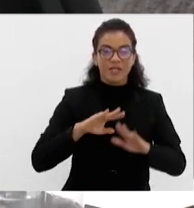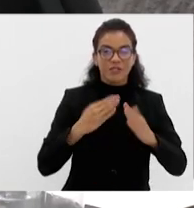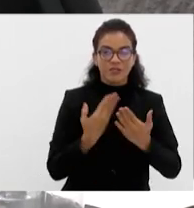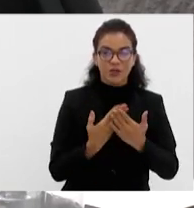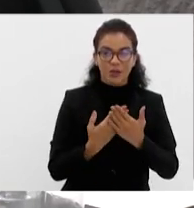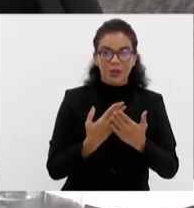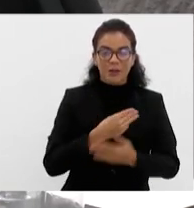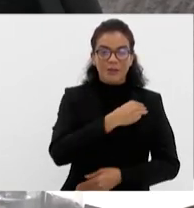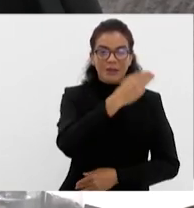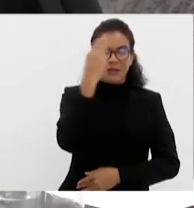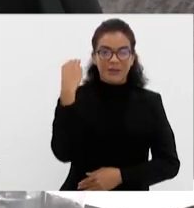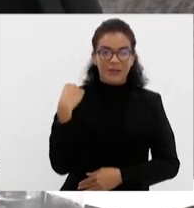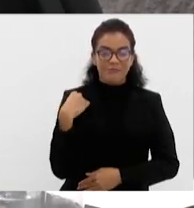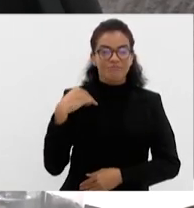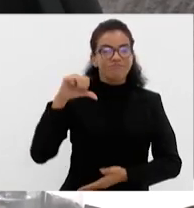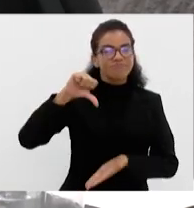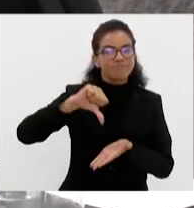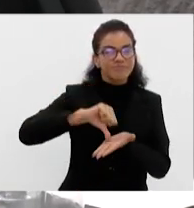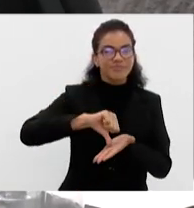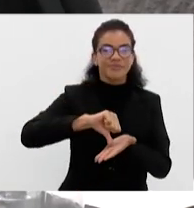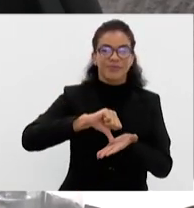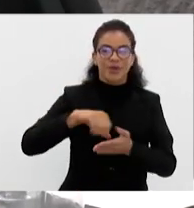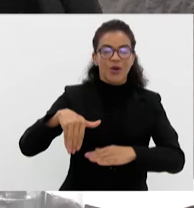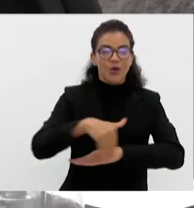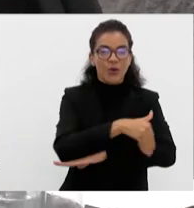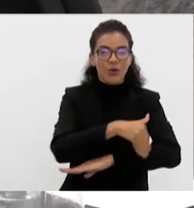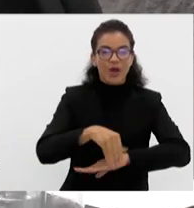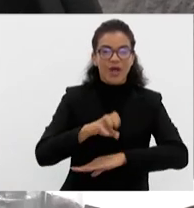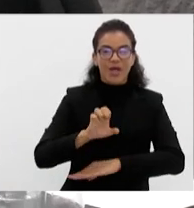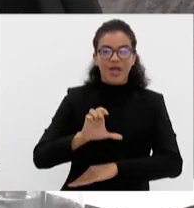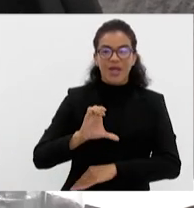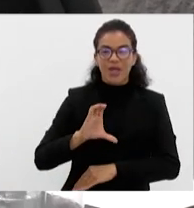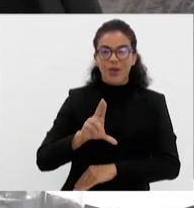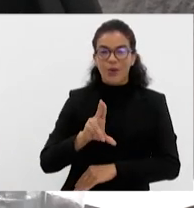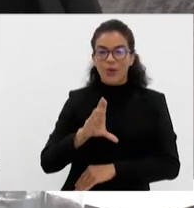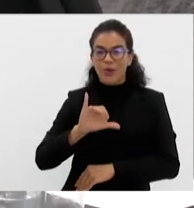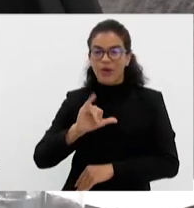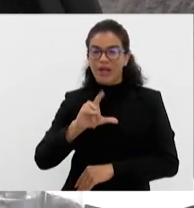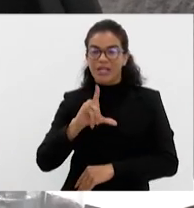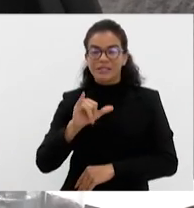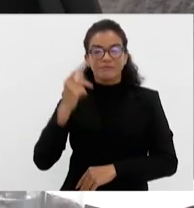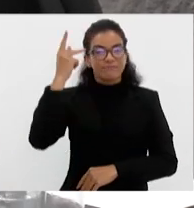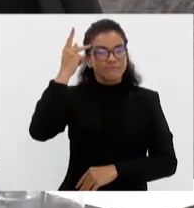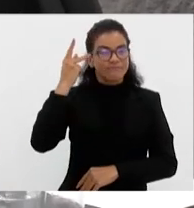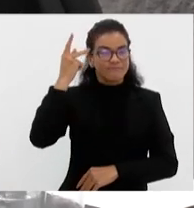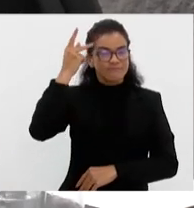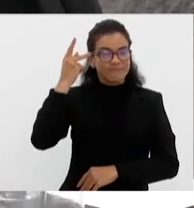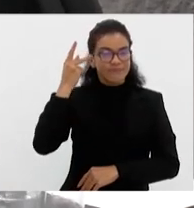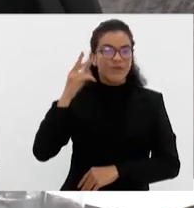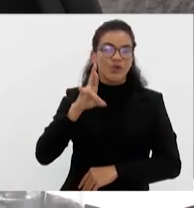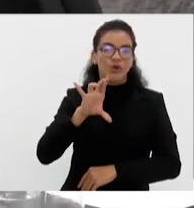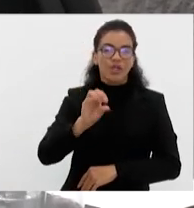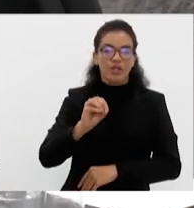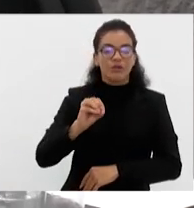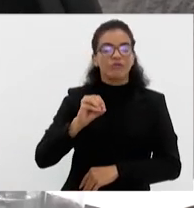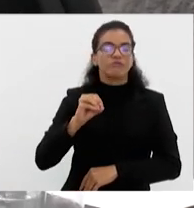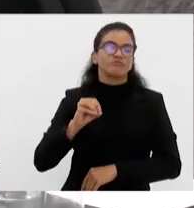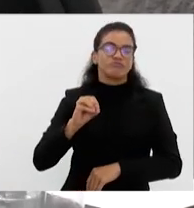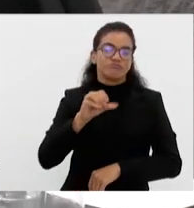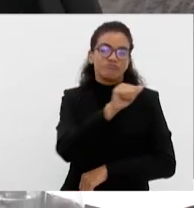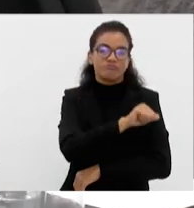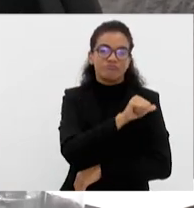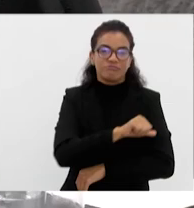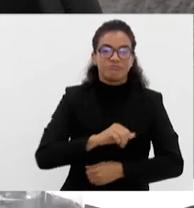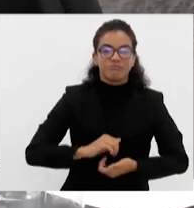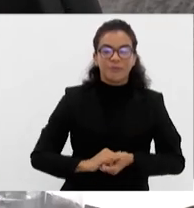Nazarena Majone, situada à rua Euclides da Cunha, número 191, São Cristóvão, no âmbito do Estado do Rio de Janeiro. Parecer do deputado Filipinho Raves foi